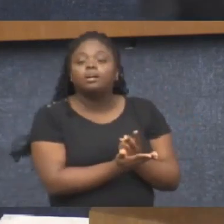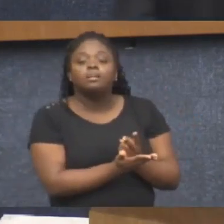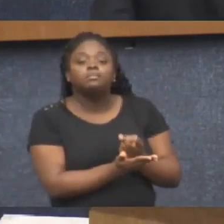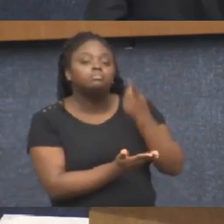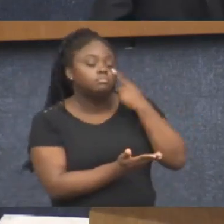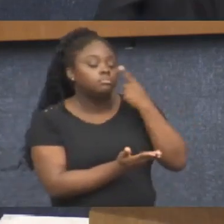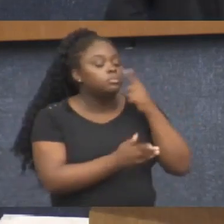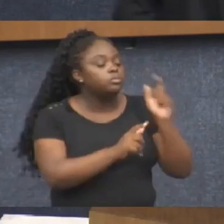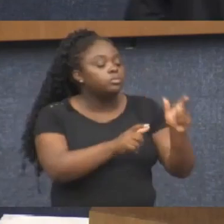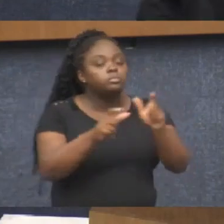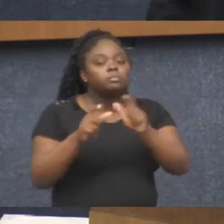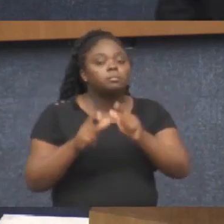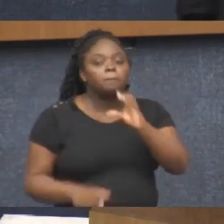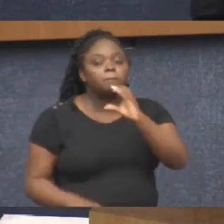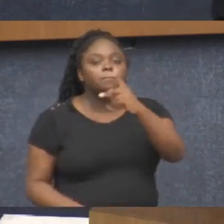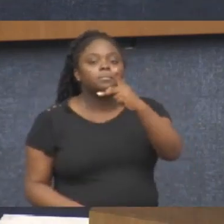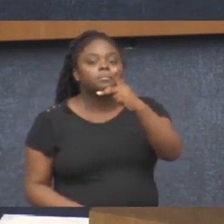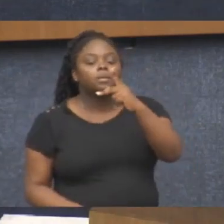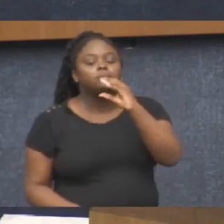geolocalizando pelo CEP,